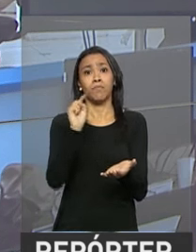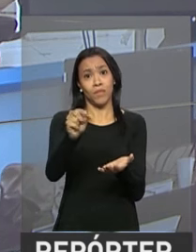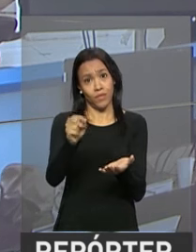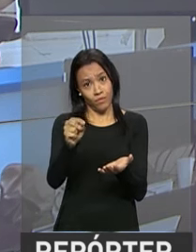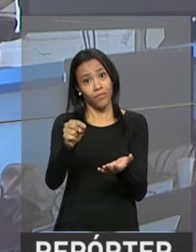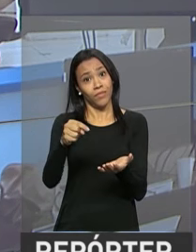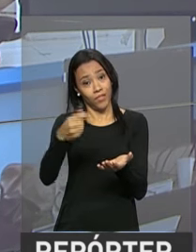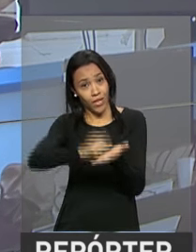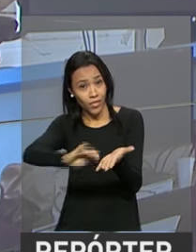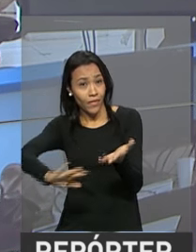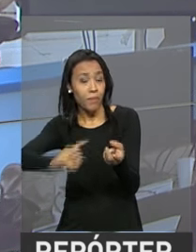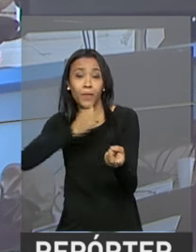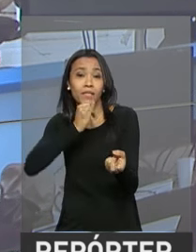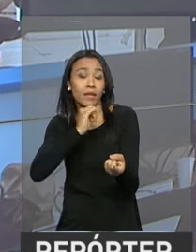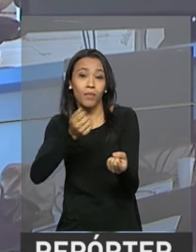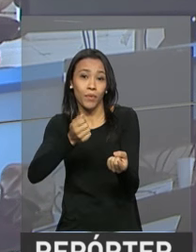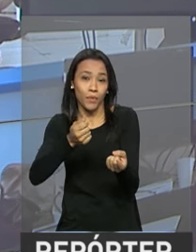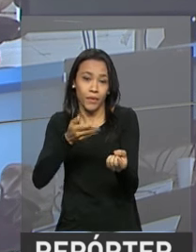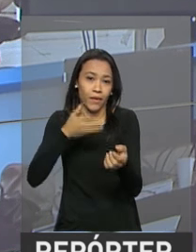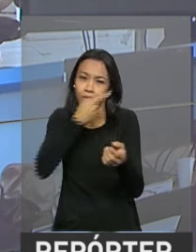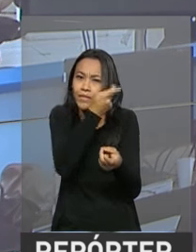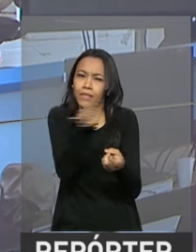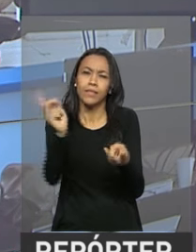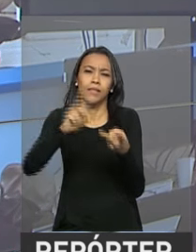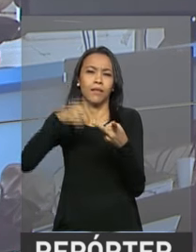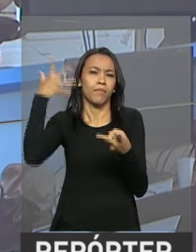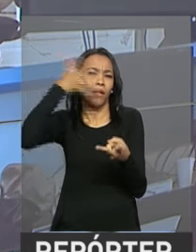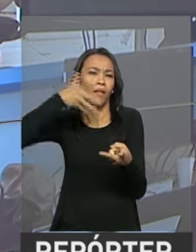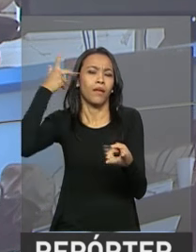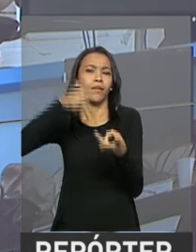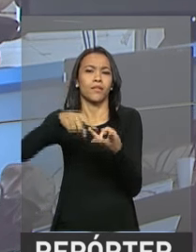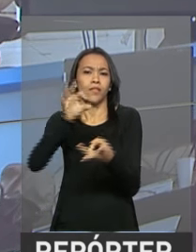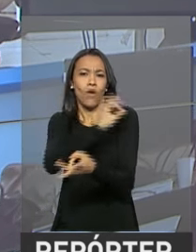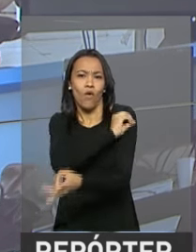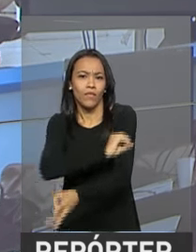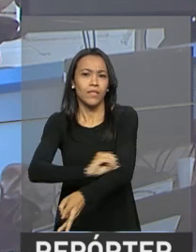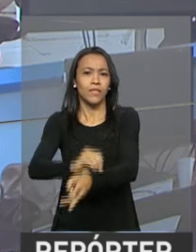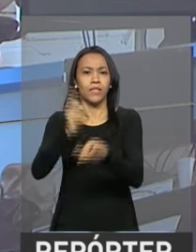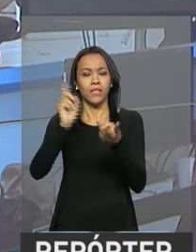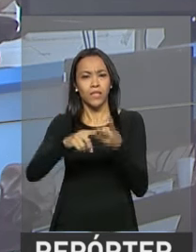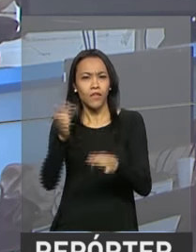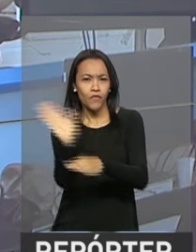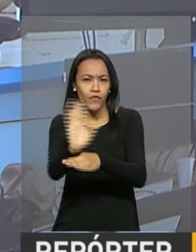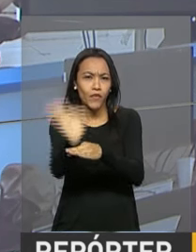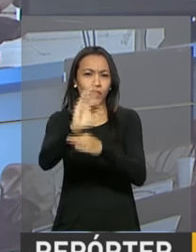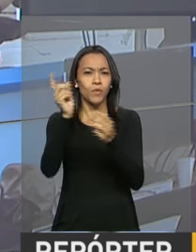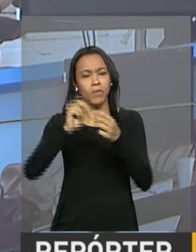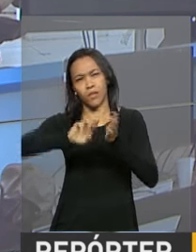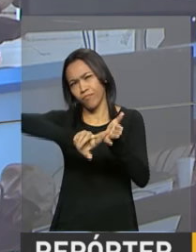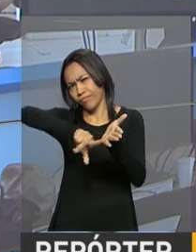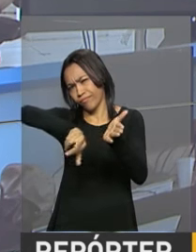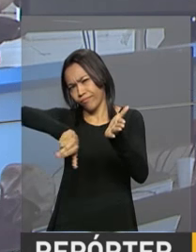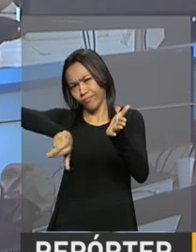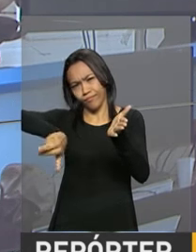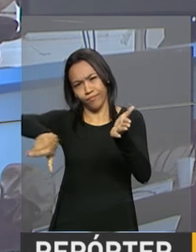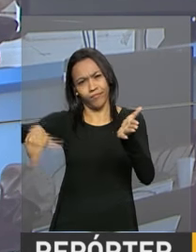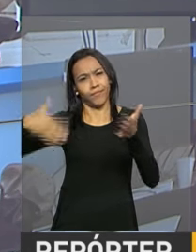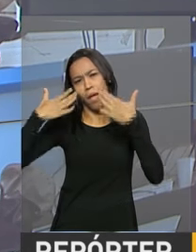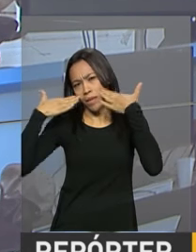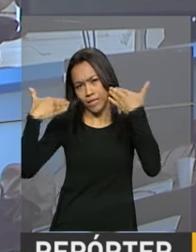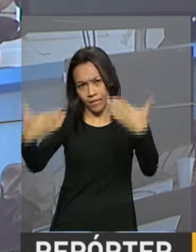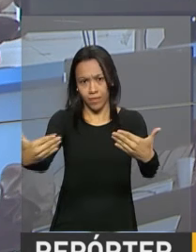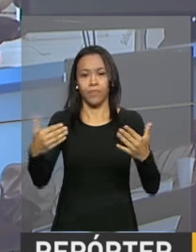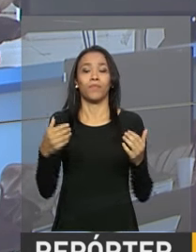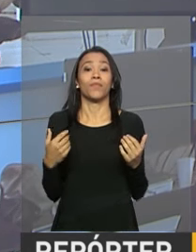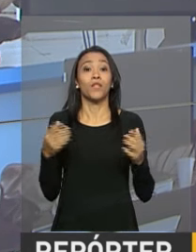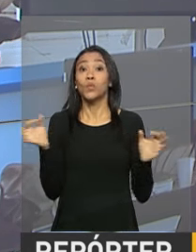especiais como visitas guiadas palestras oficinas exibição de filmes e muito mais a programação